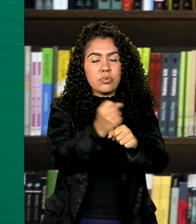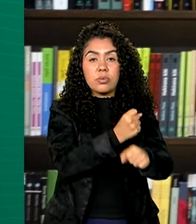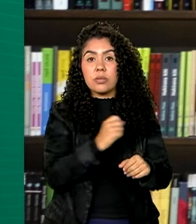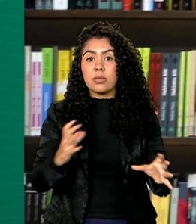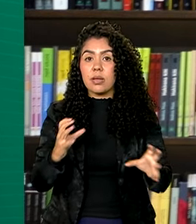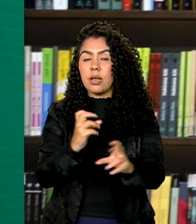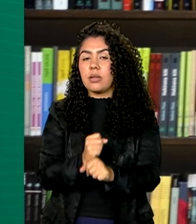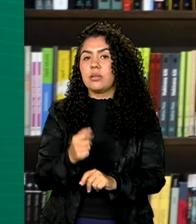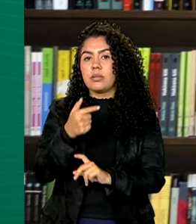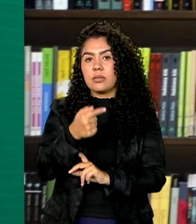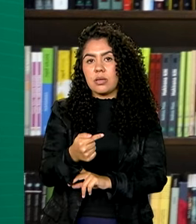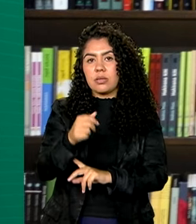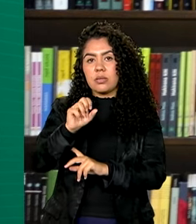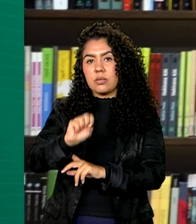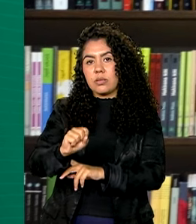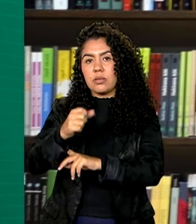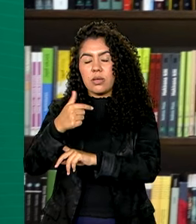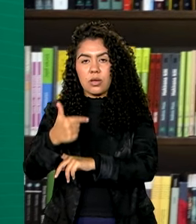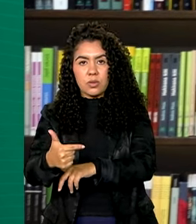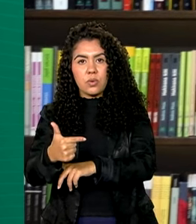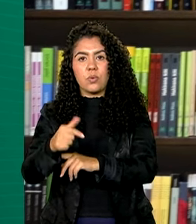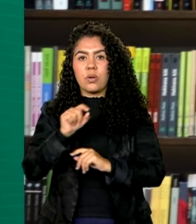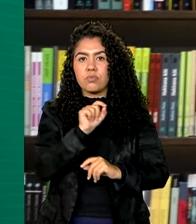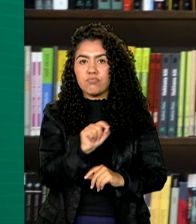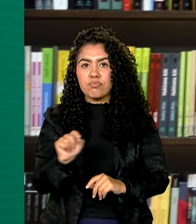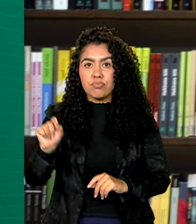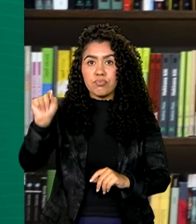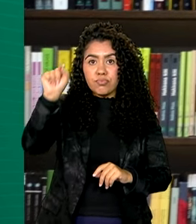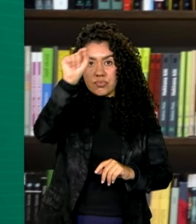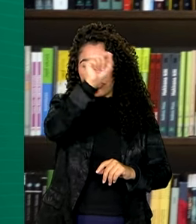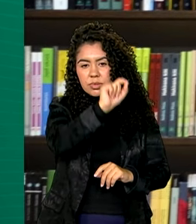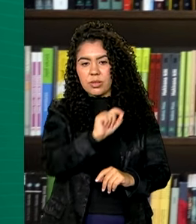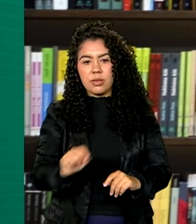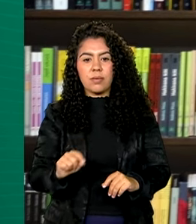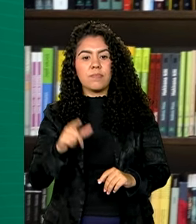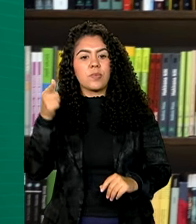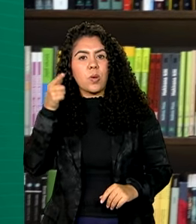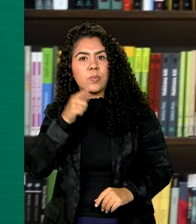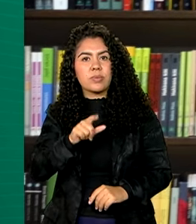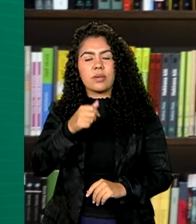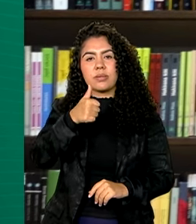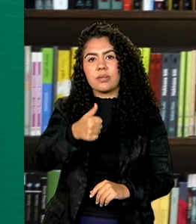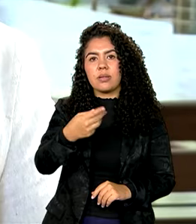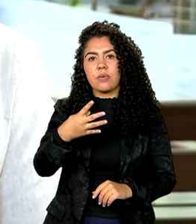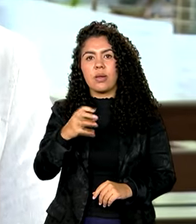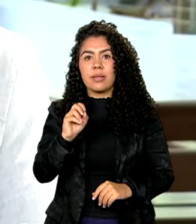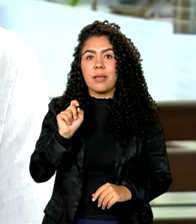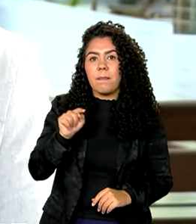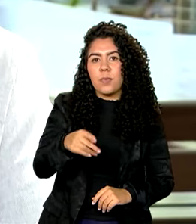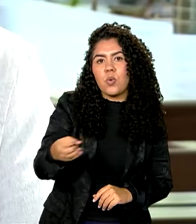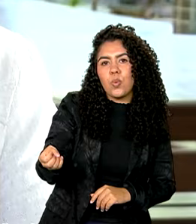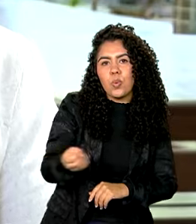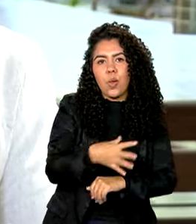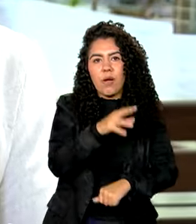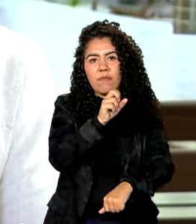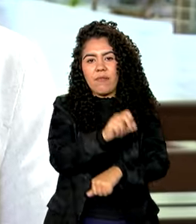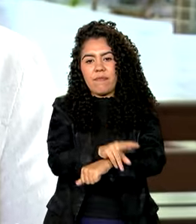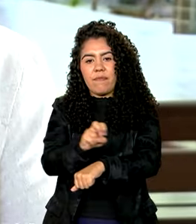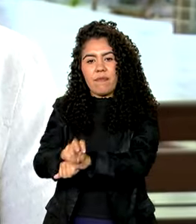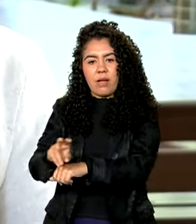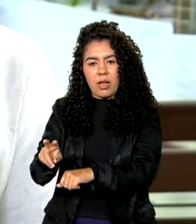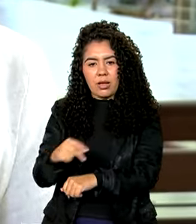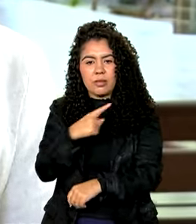com 782 unidades, gerando 140 mil novas vagas. Mais